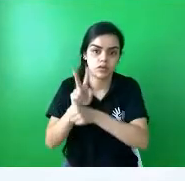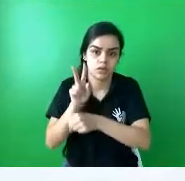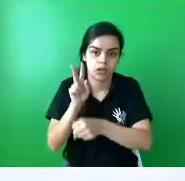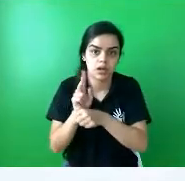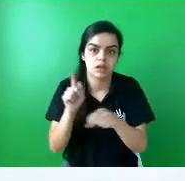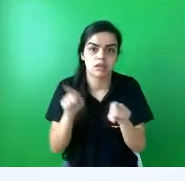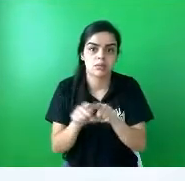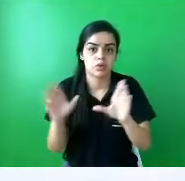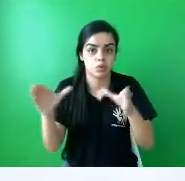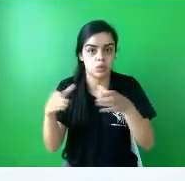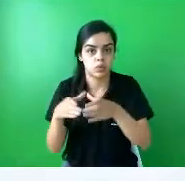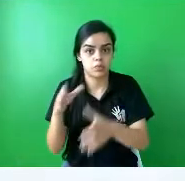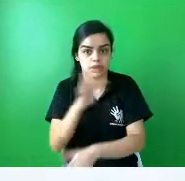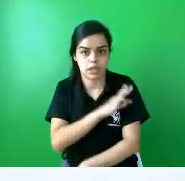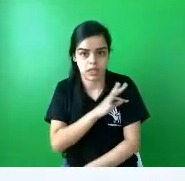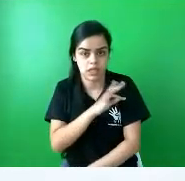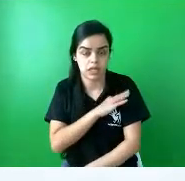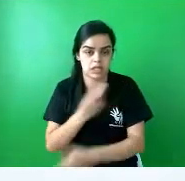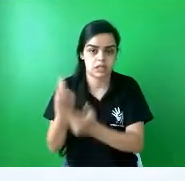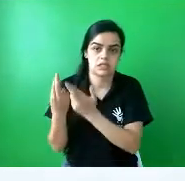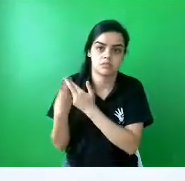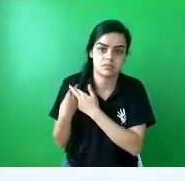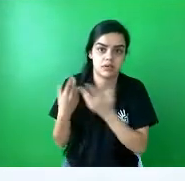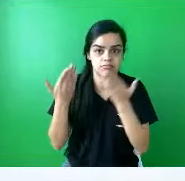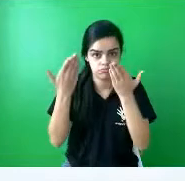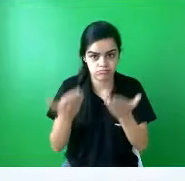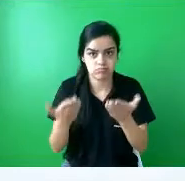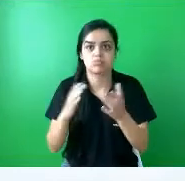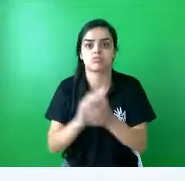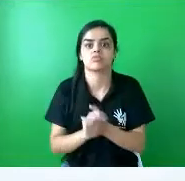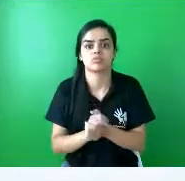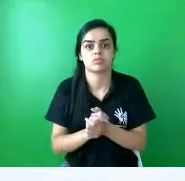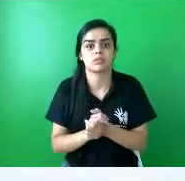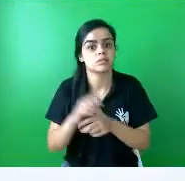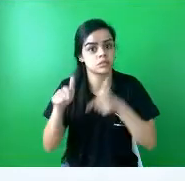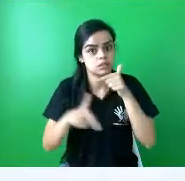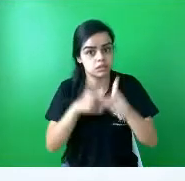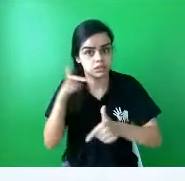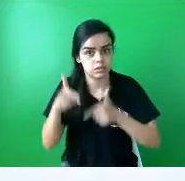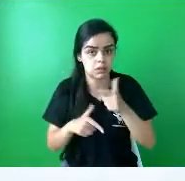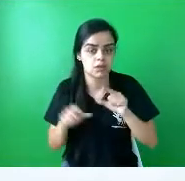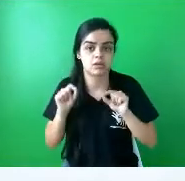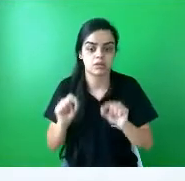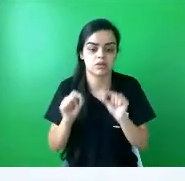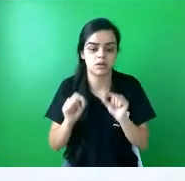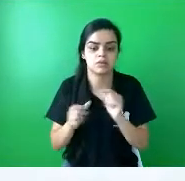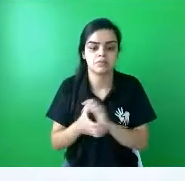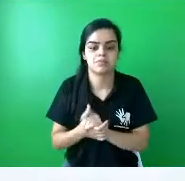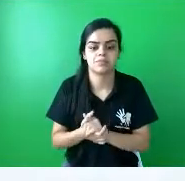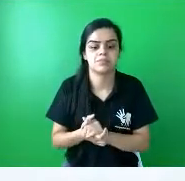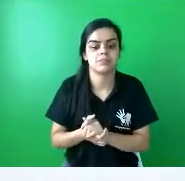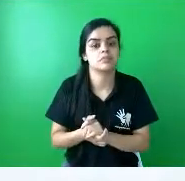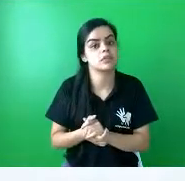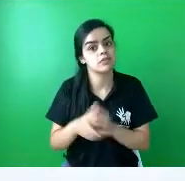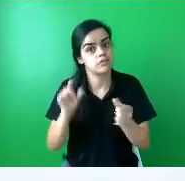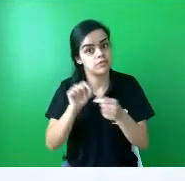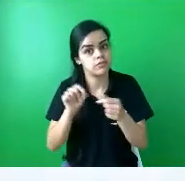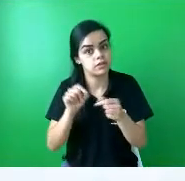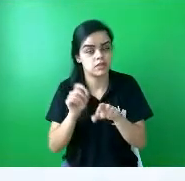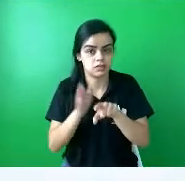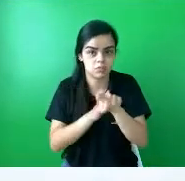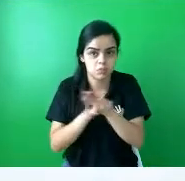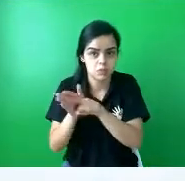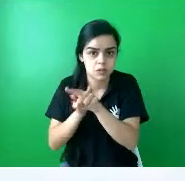zelo e com a equipe técnica totalmente responsável aqui pelo nosso pessoal, trabalharam com afinco para poder realizar esse